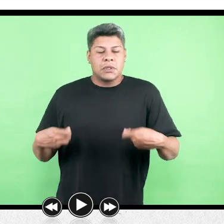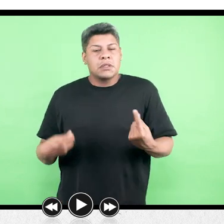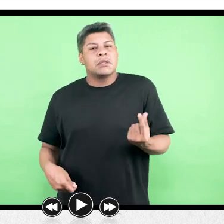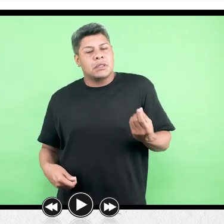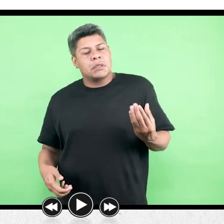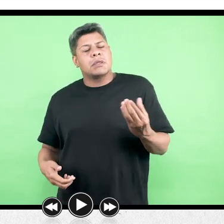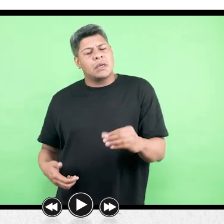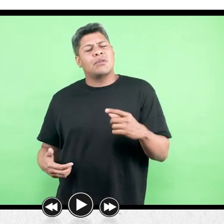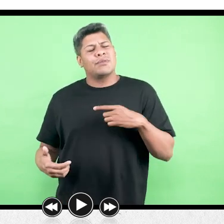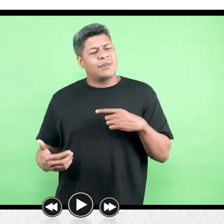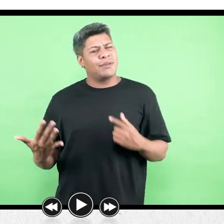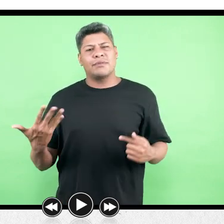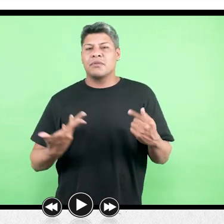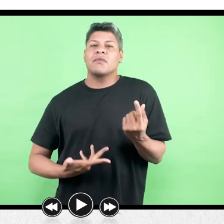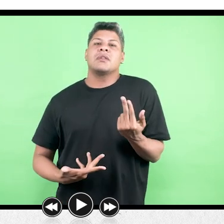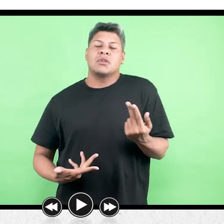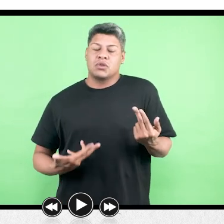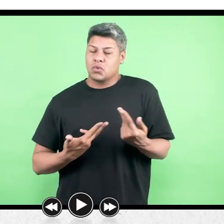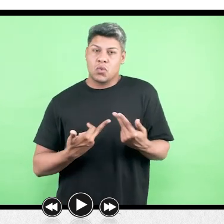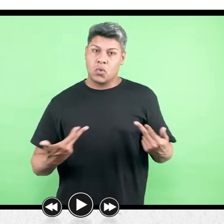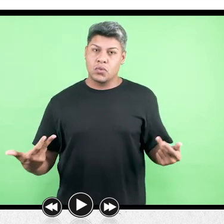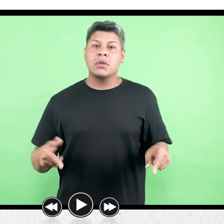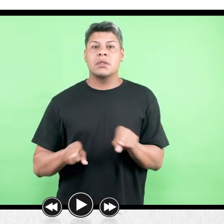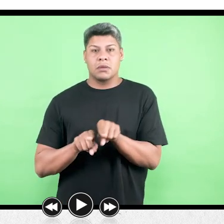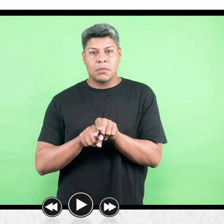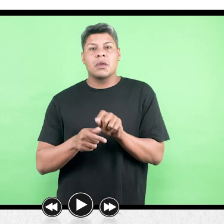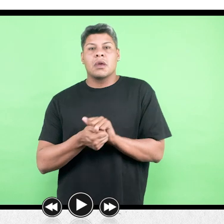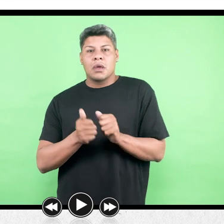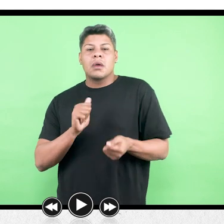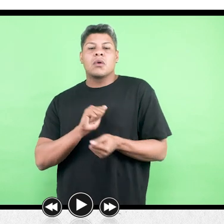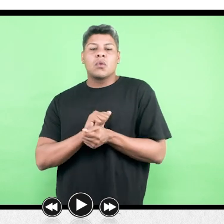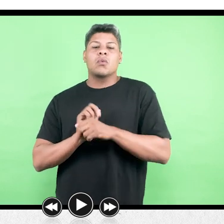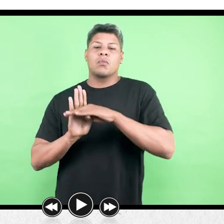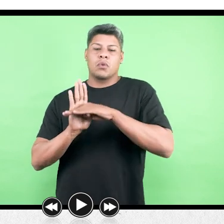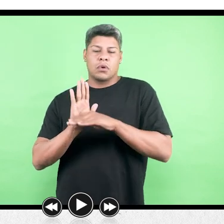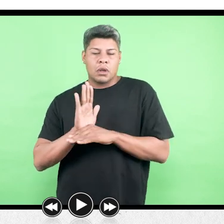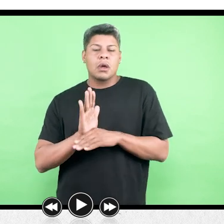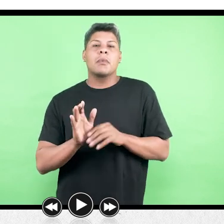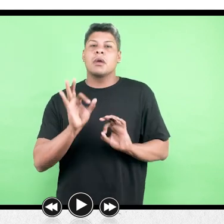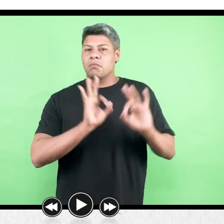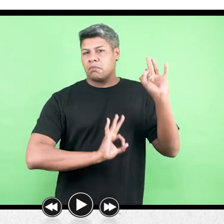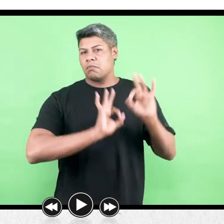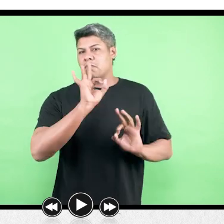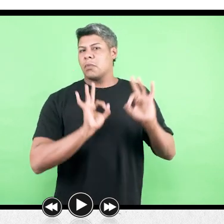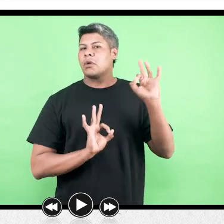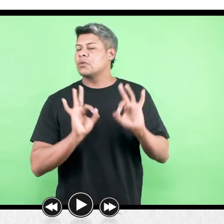diversas coisas, inclusive para implementar os programas e os projetos que